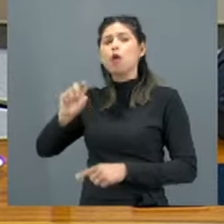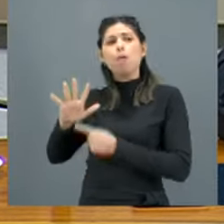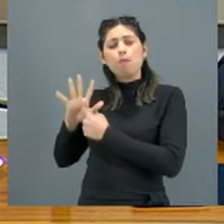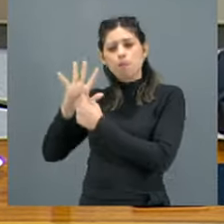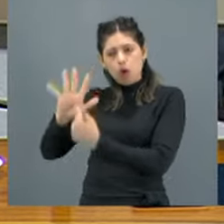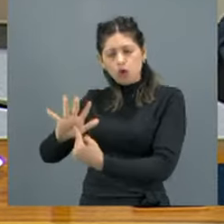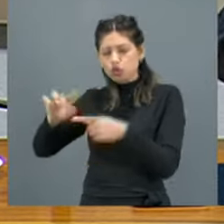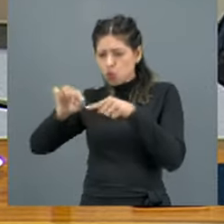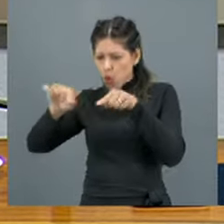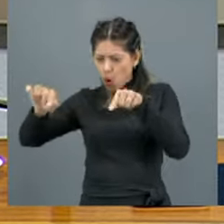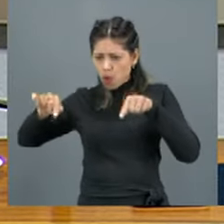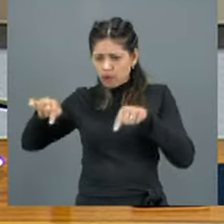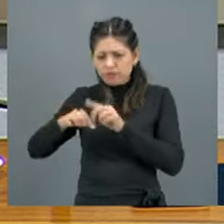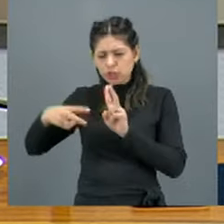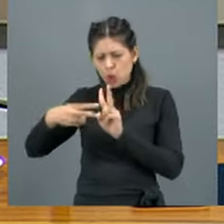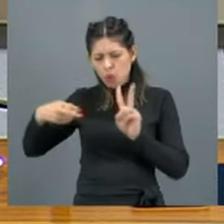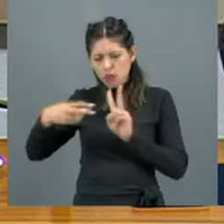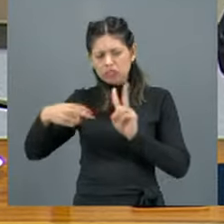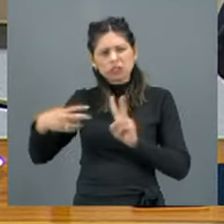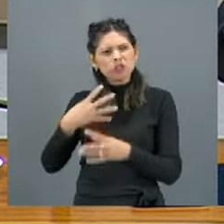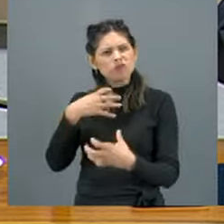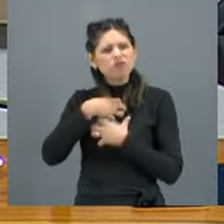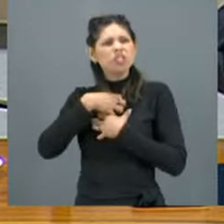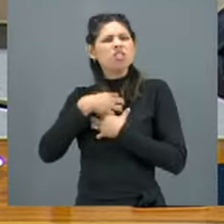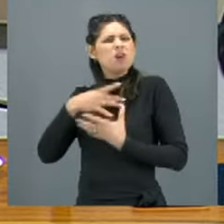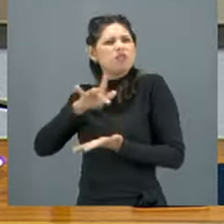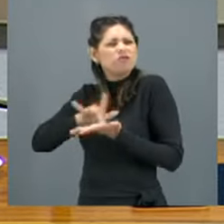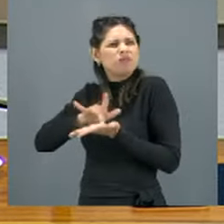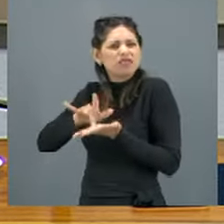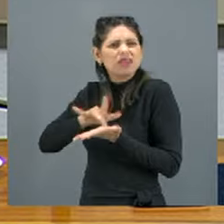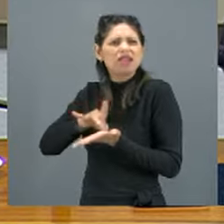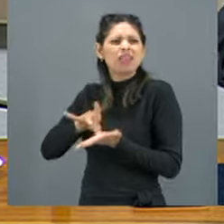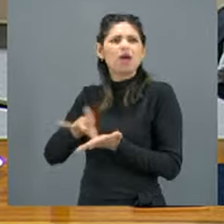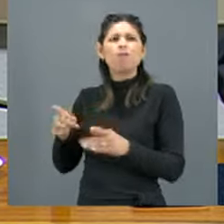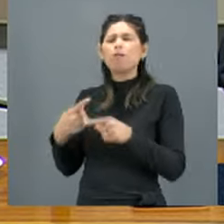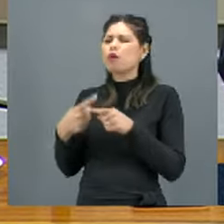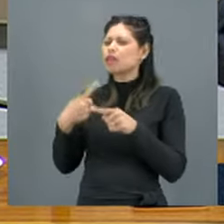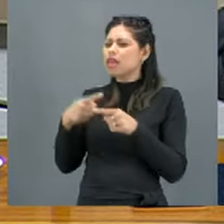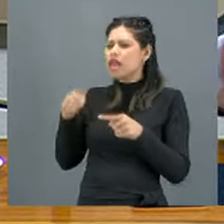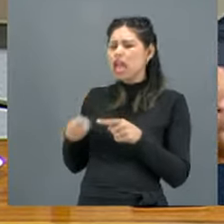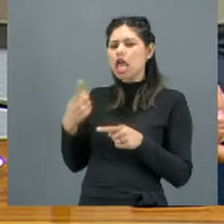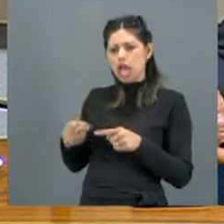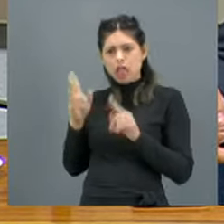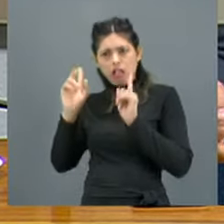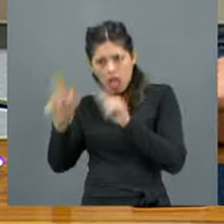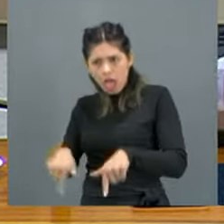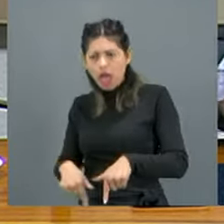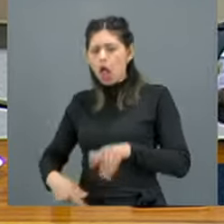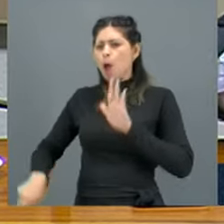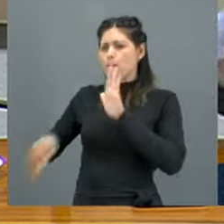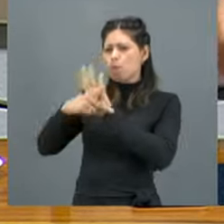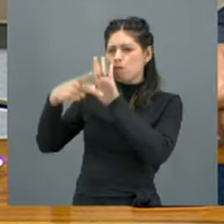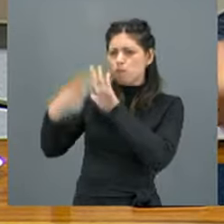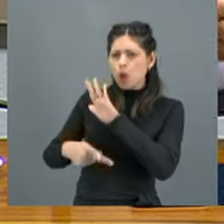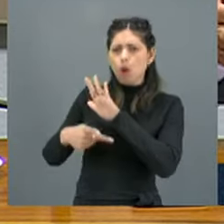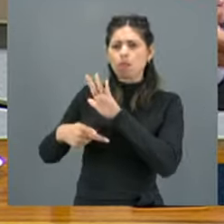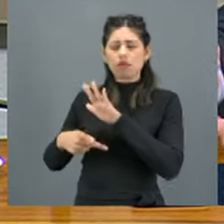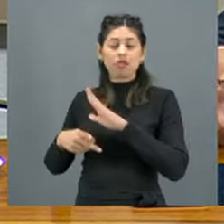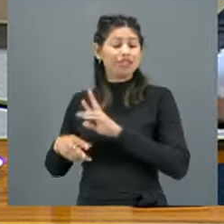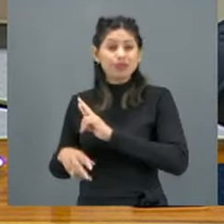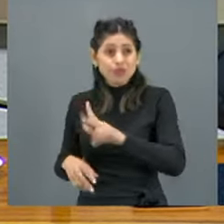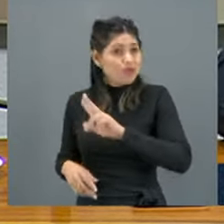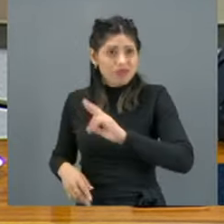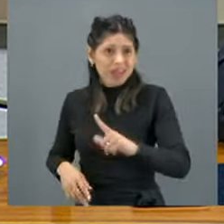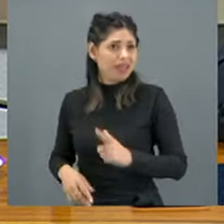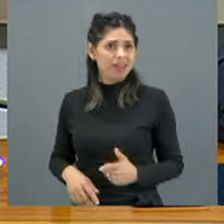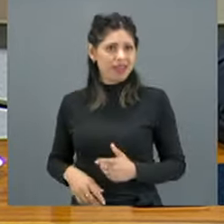indígena o índio se sente enganado porque foi vendida uma ideia de que ele seria dono e dono ele não é, E lá, onde nós